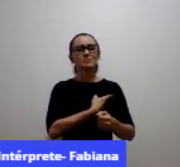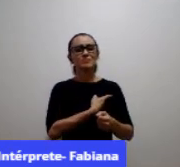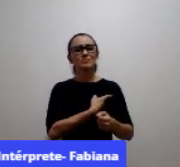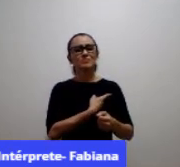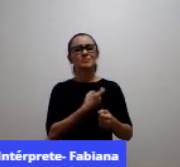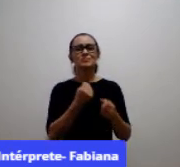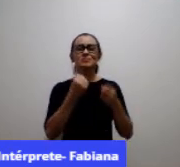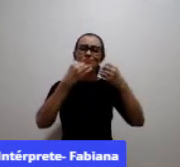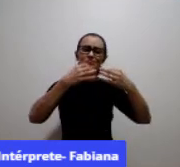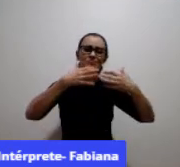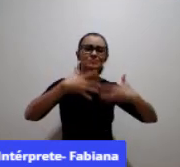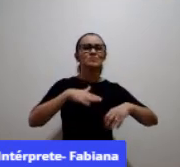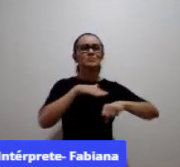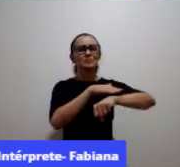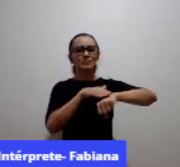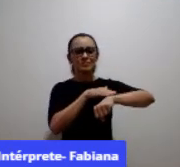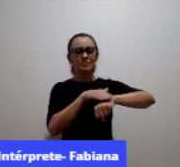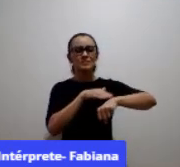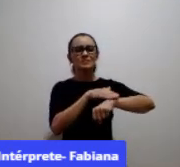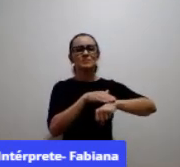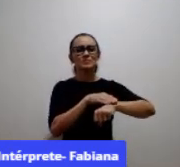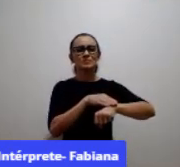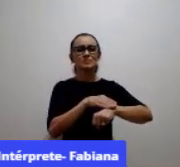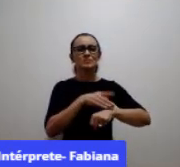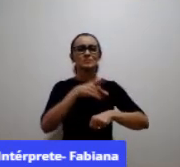são eficazes, são,